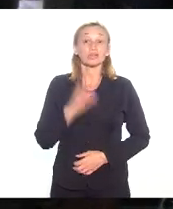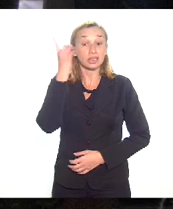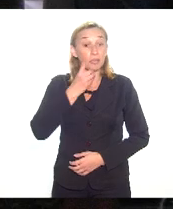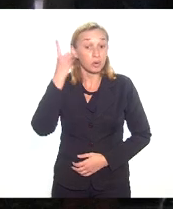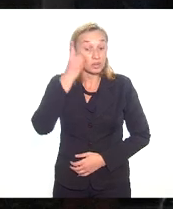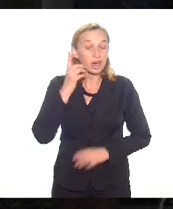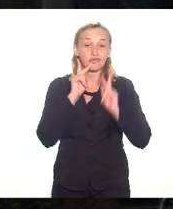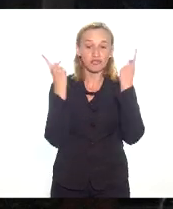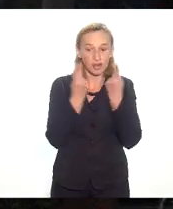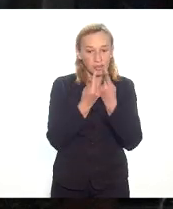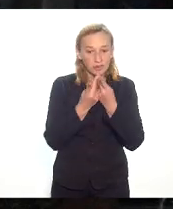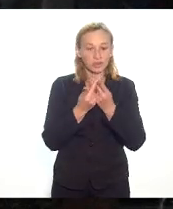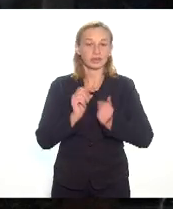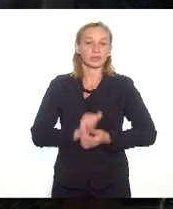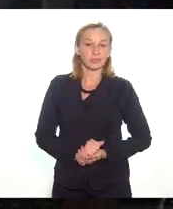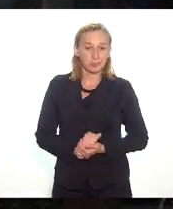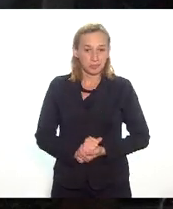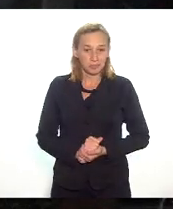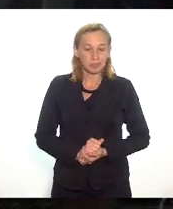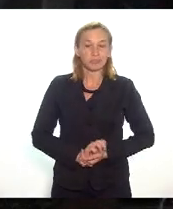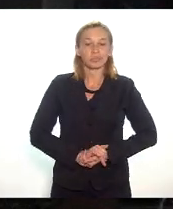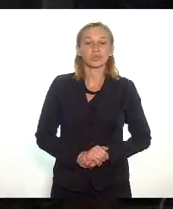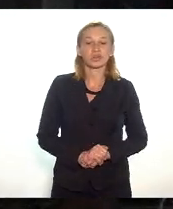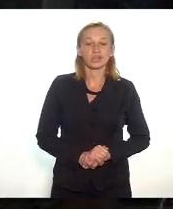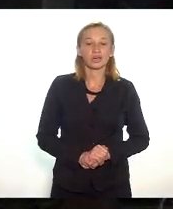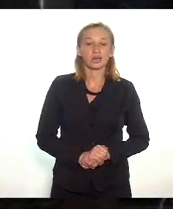Deputado Vandro Família.